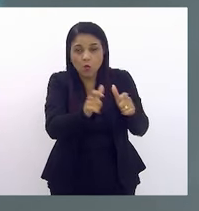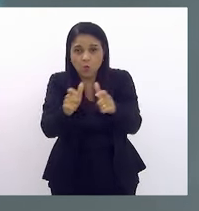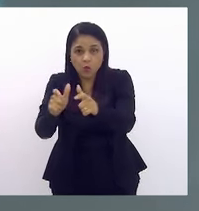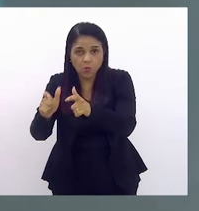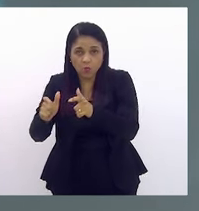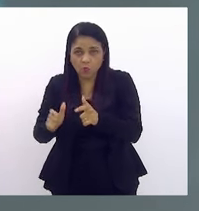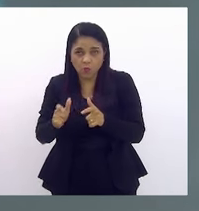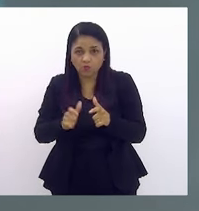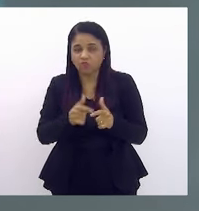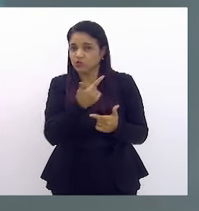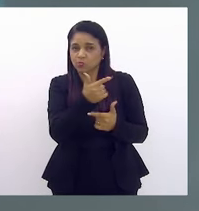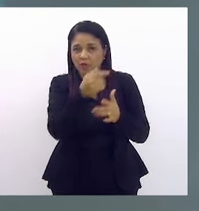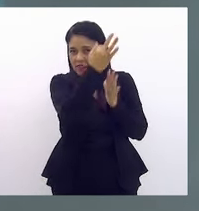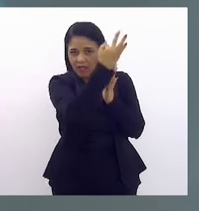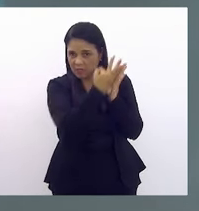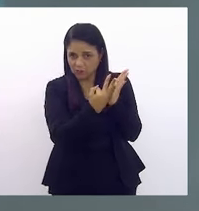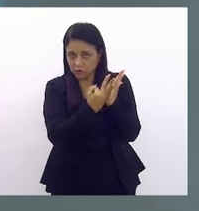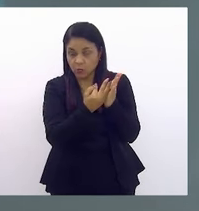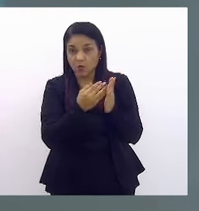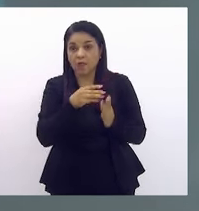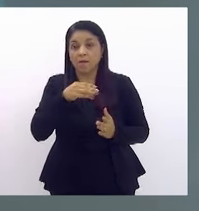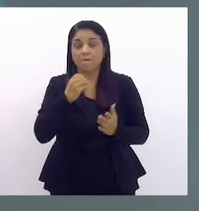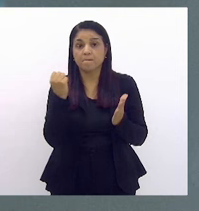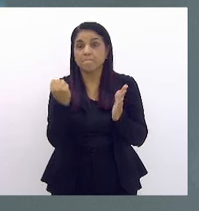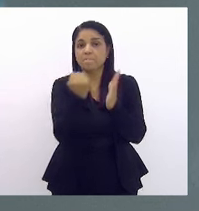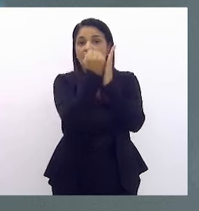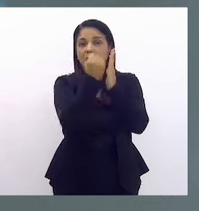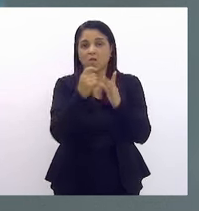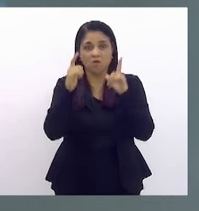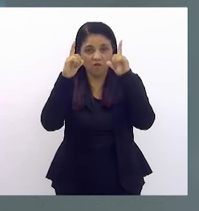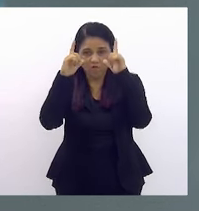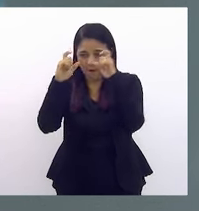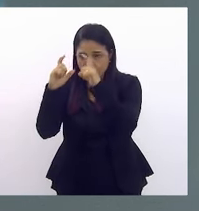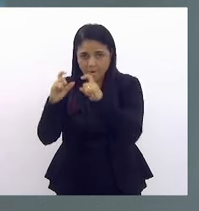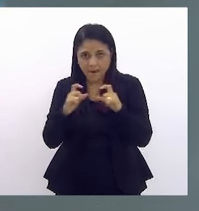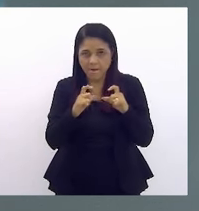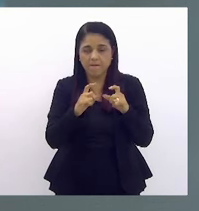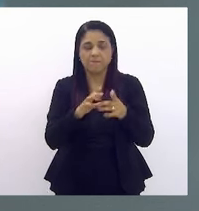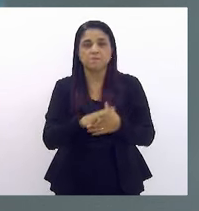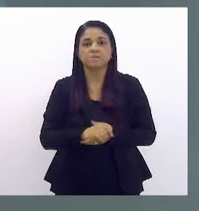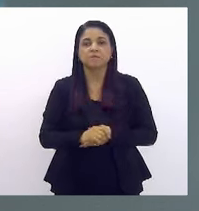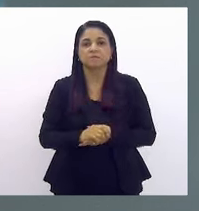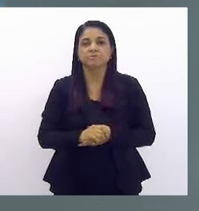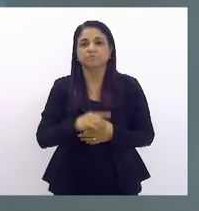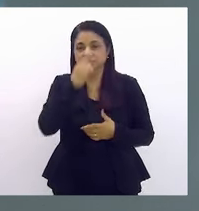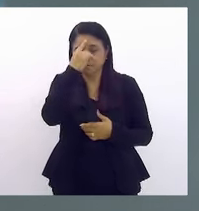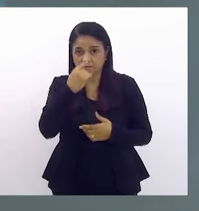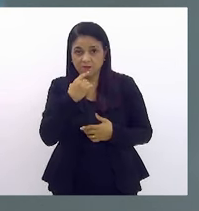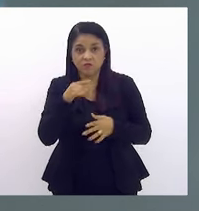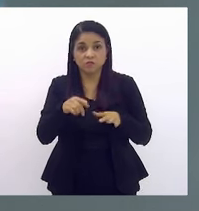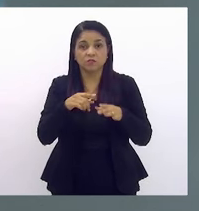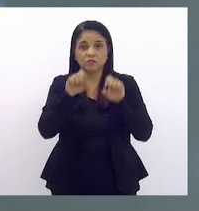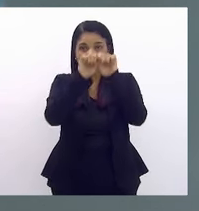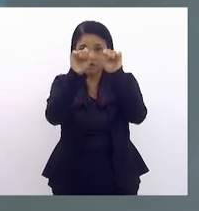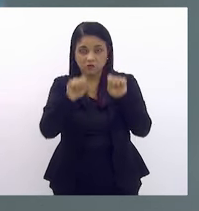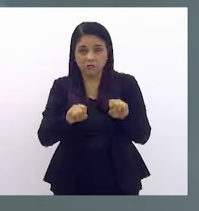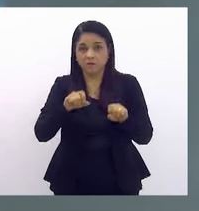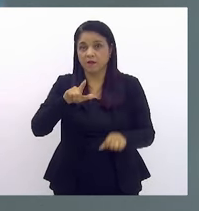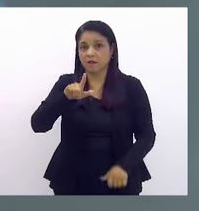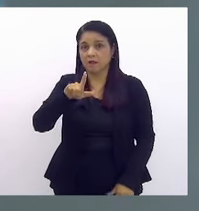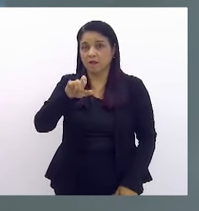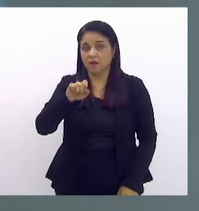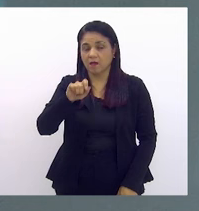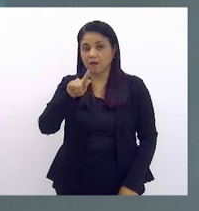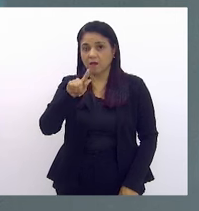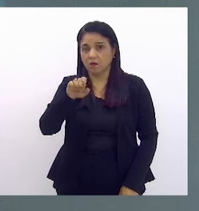tem texto, não tem nada, são mapas e fotos. Né? O sistema lagunar começa aqui. Aqui é